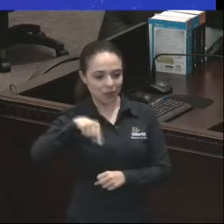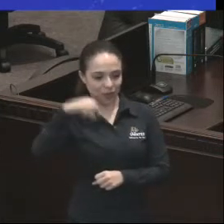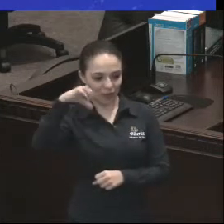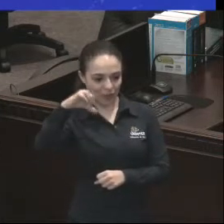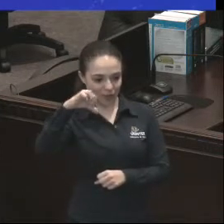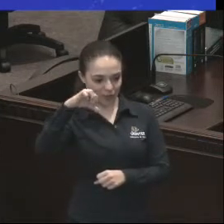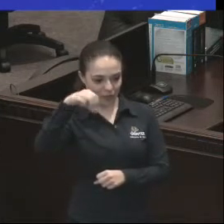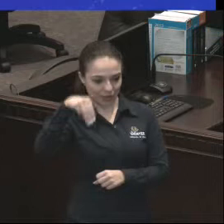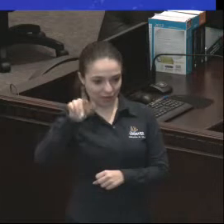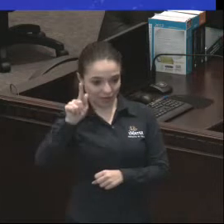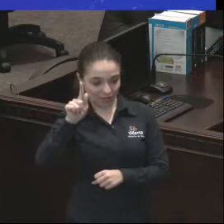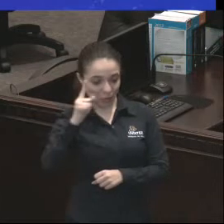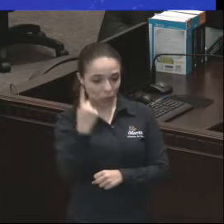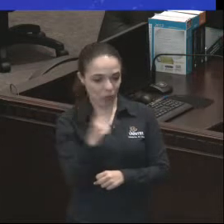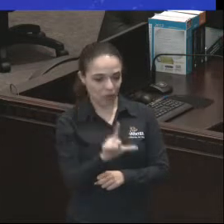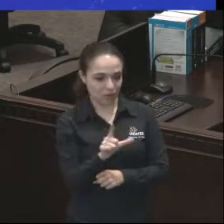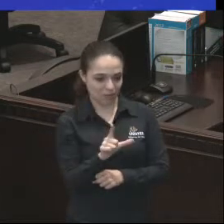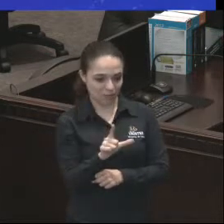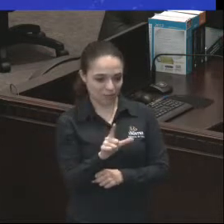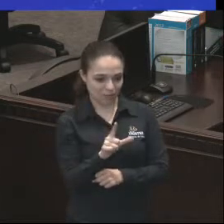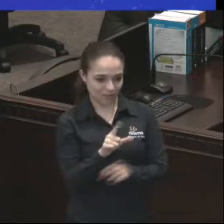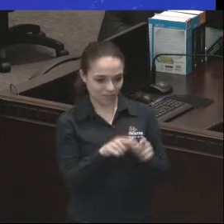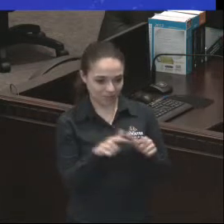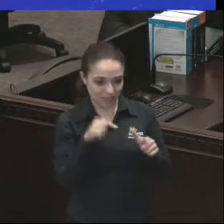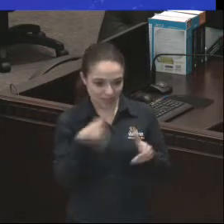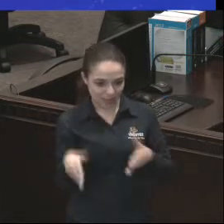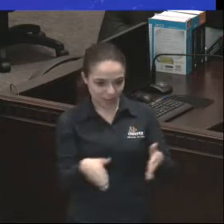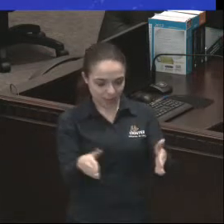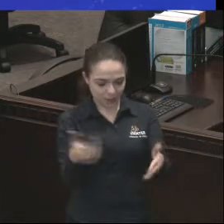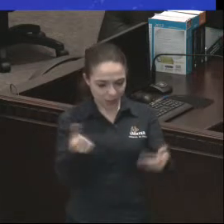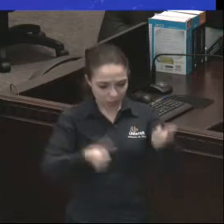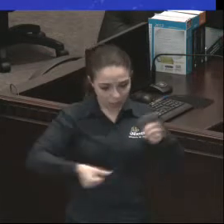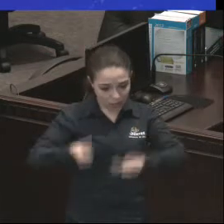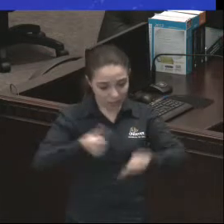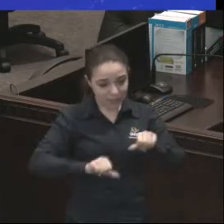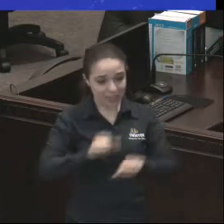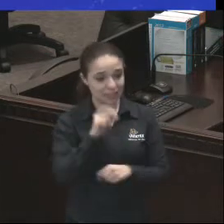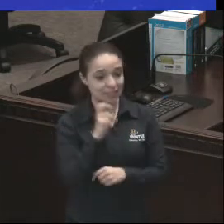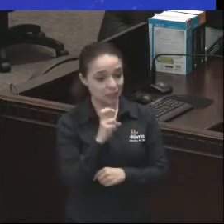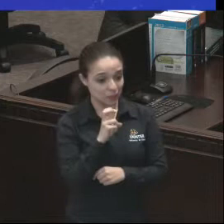microgramas por litro. Nós já vimos no laboratório que 5